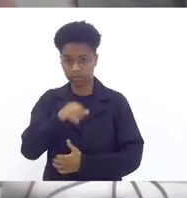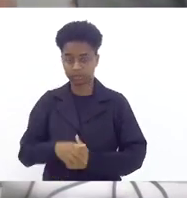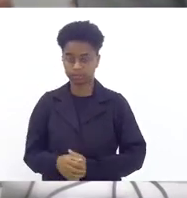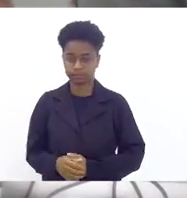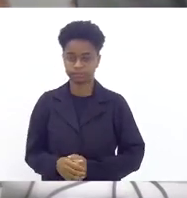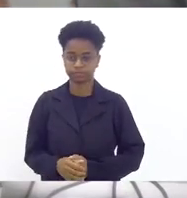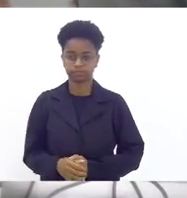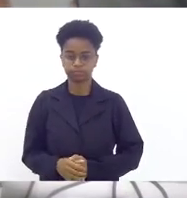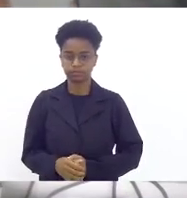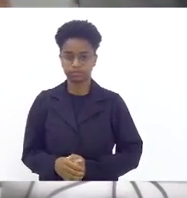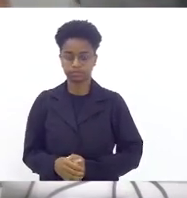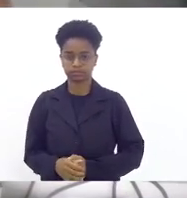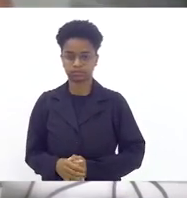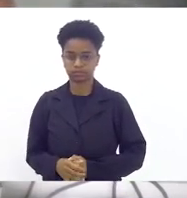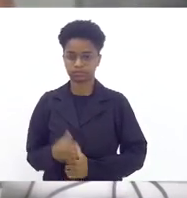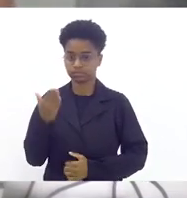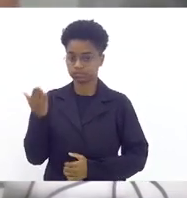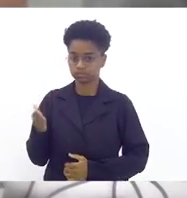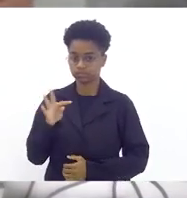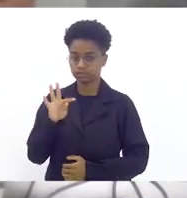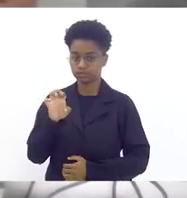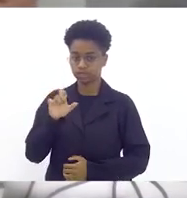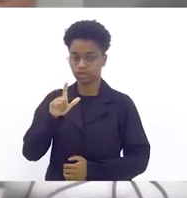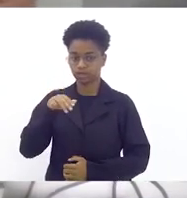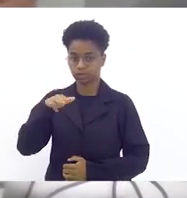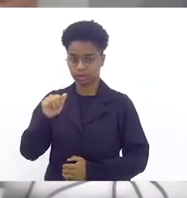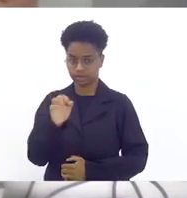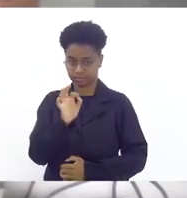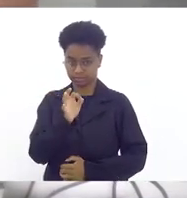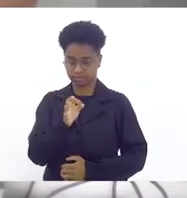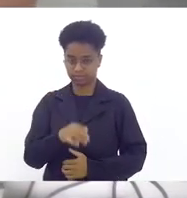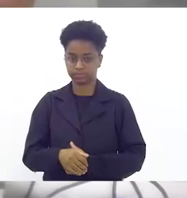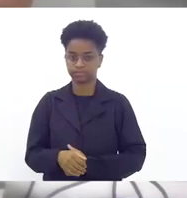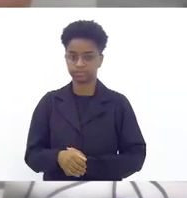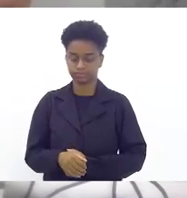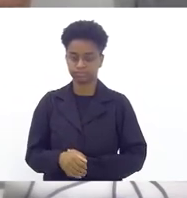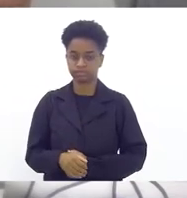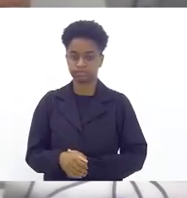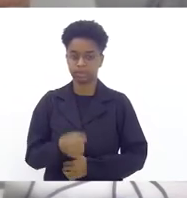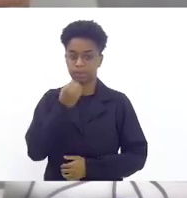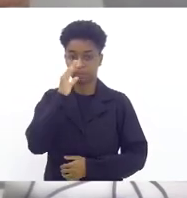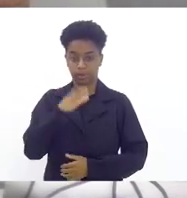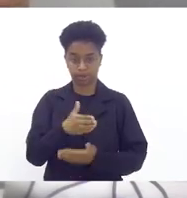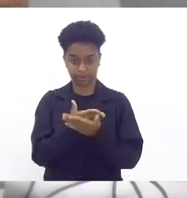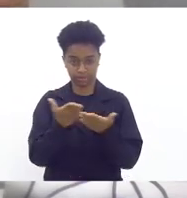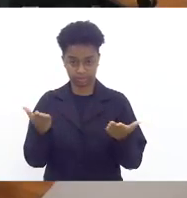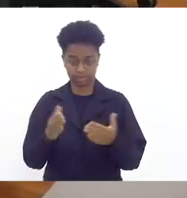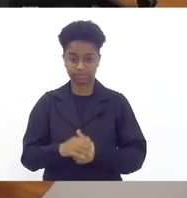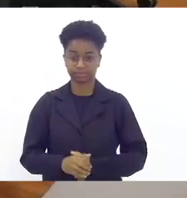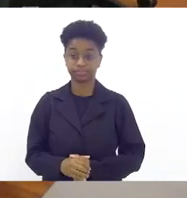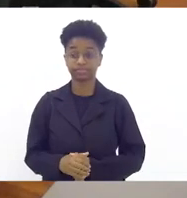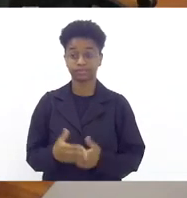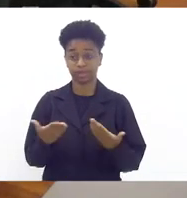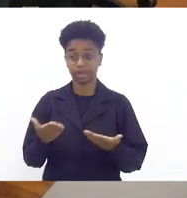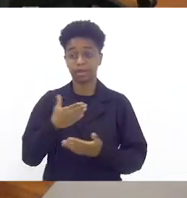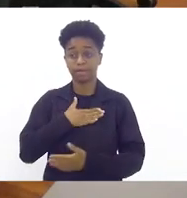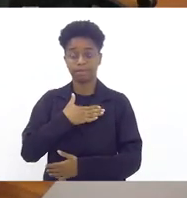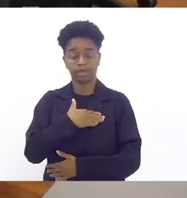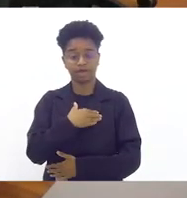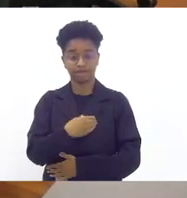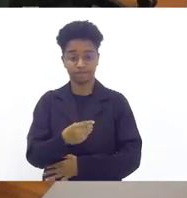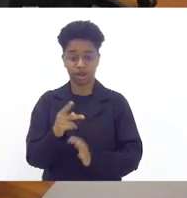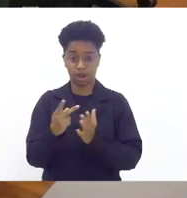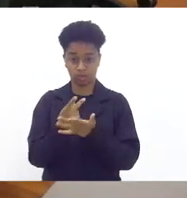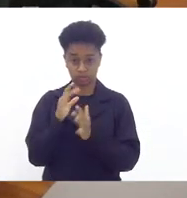vítima, que é a Thelma Lima, não isso? Boa tarde, boa tarde a todos. No caso da minha filha, foi assim.